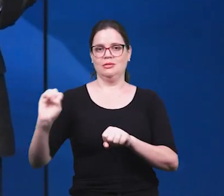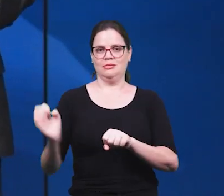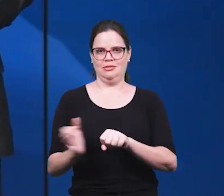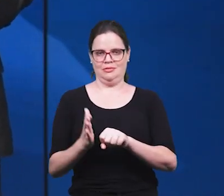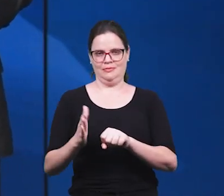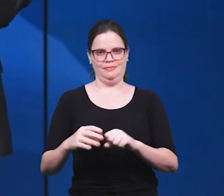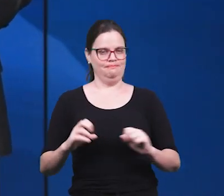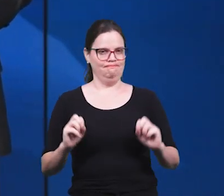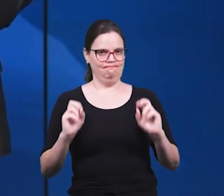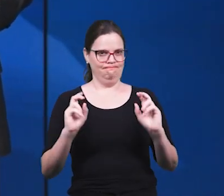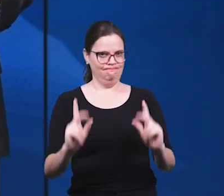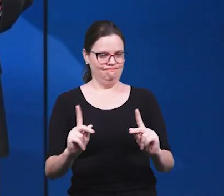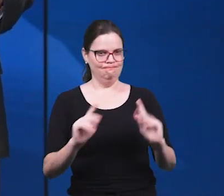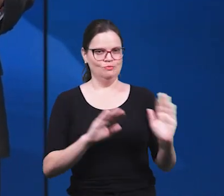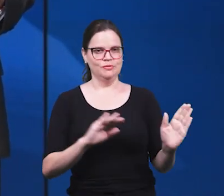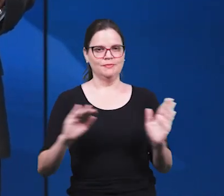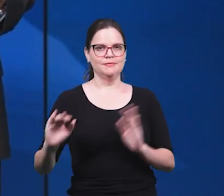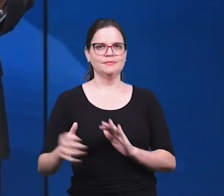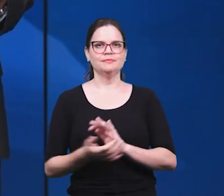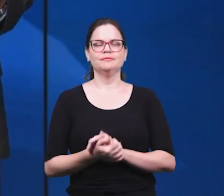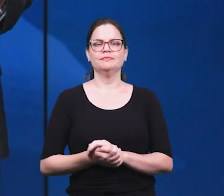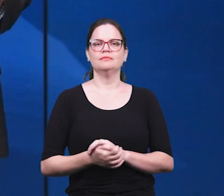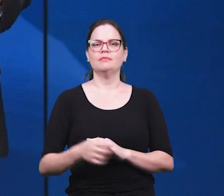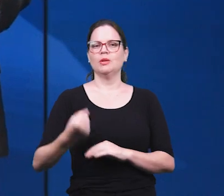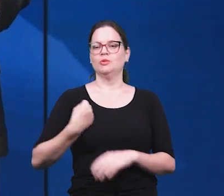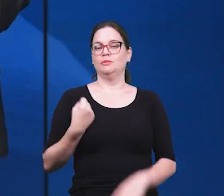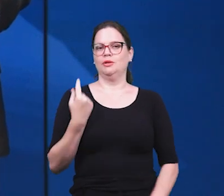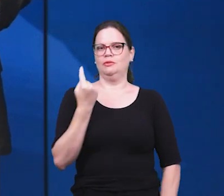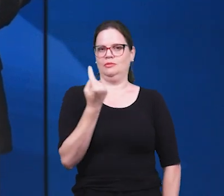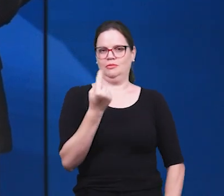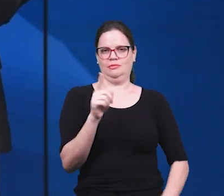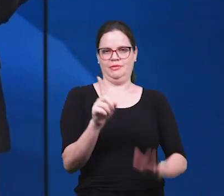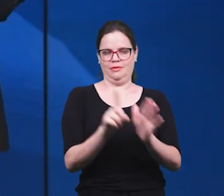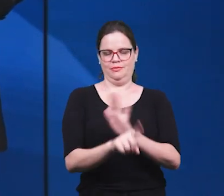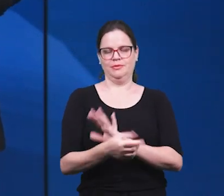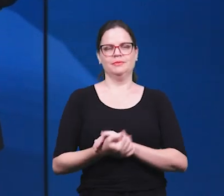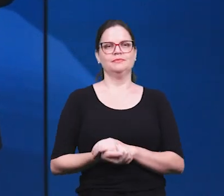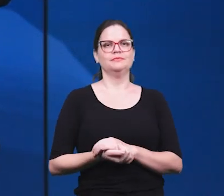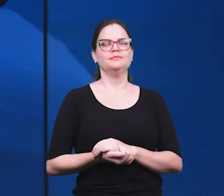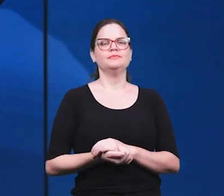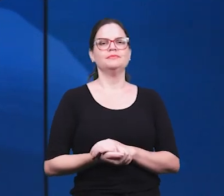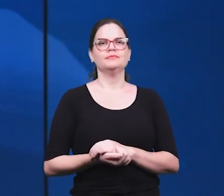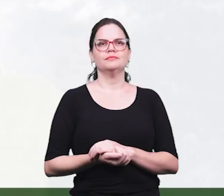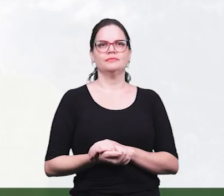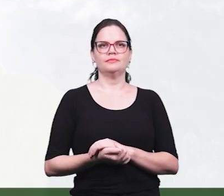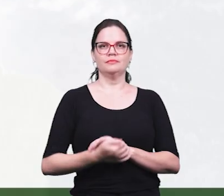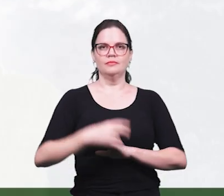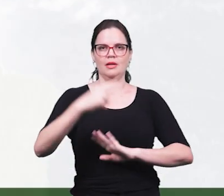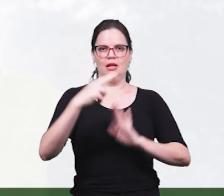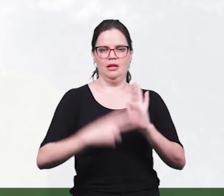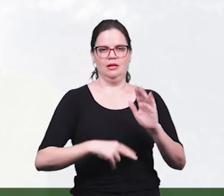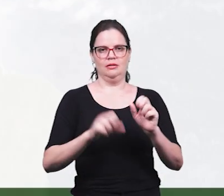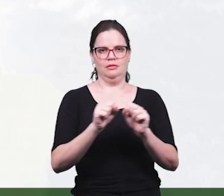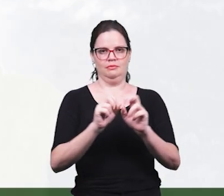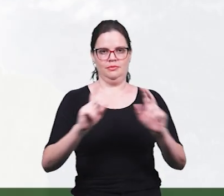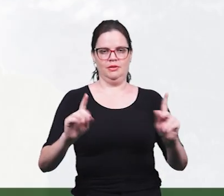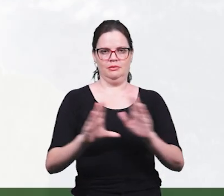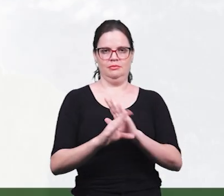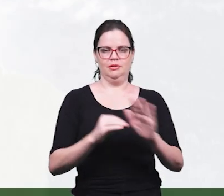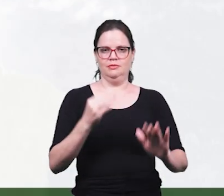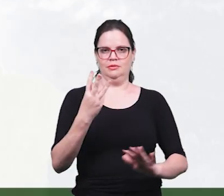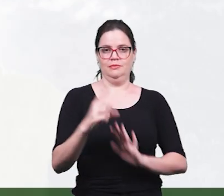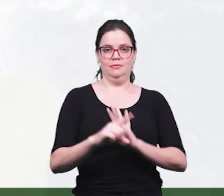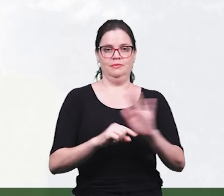de Sardes. Assim, agora a nossa primeira pergunta. A primeira pergunta, ela diz assim, lendo Apocalipse capítulo 3,